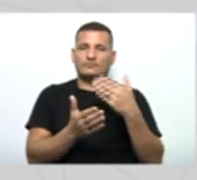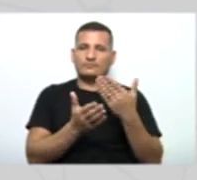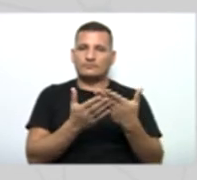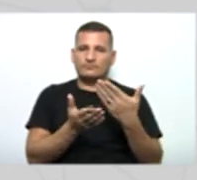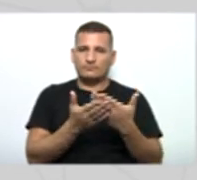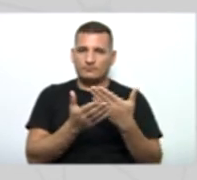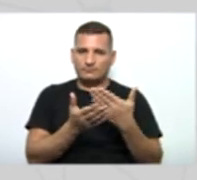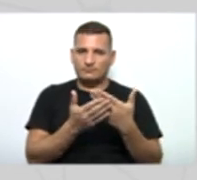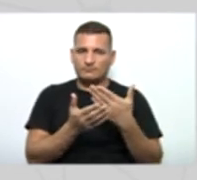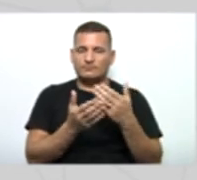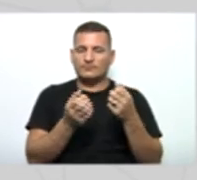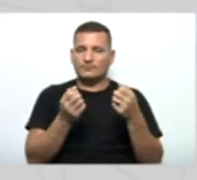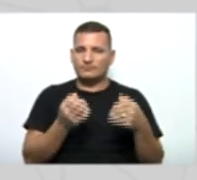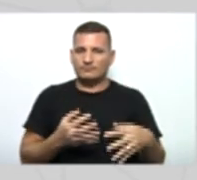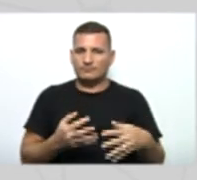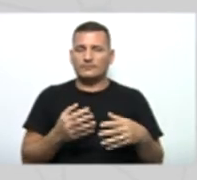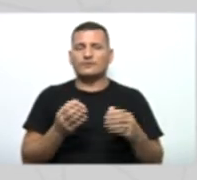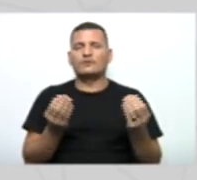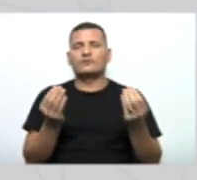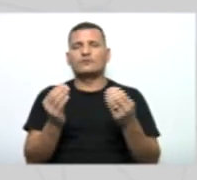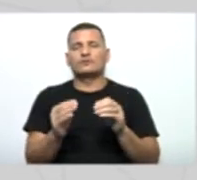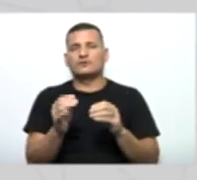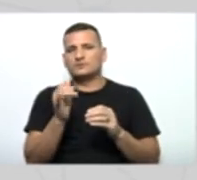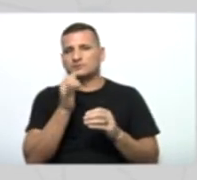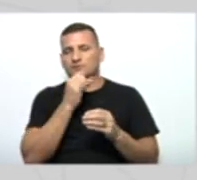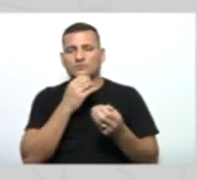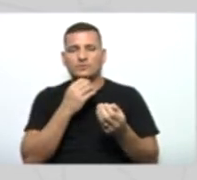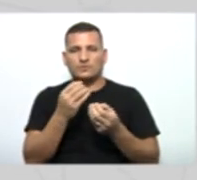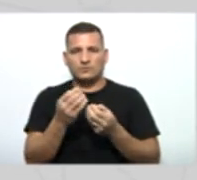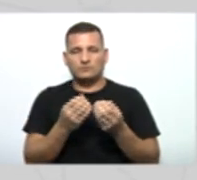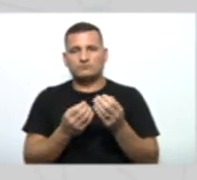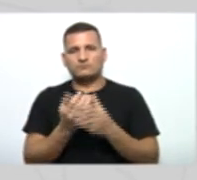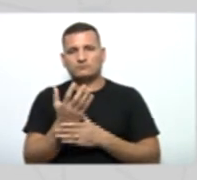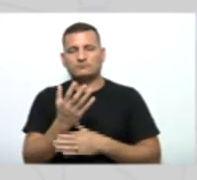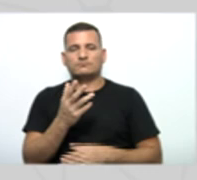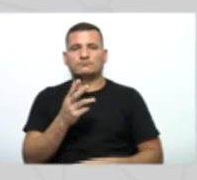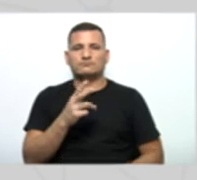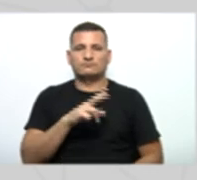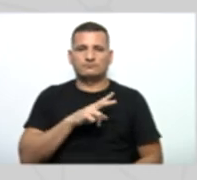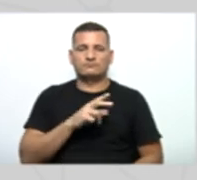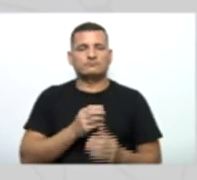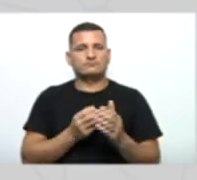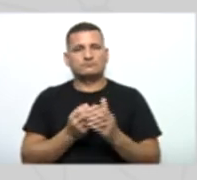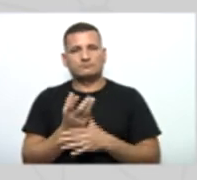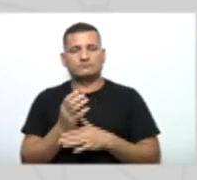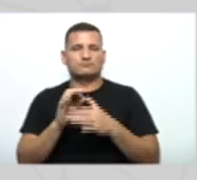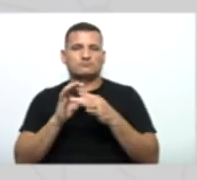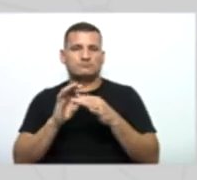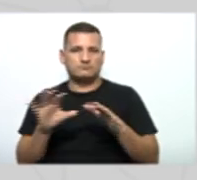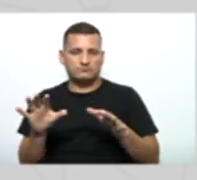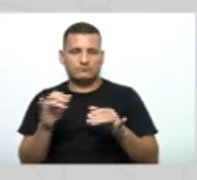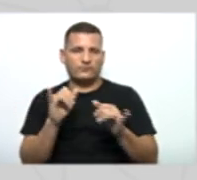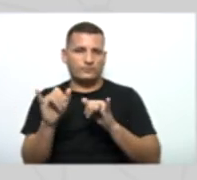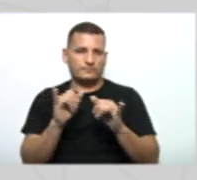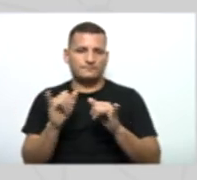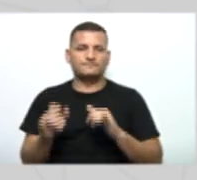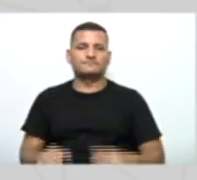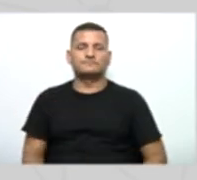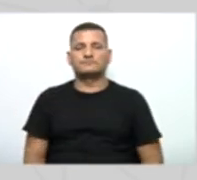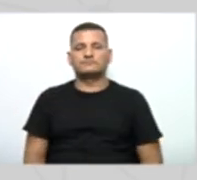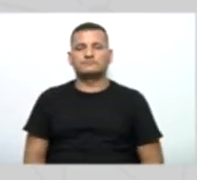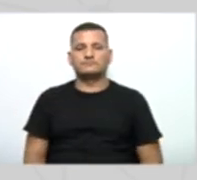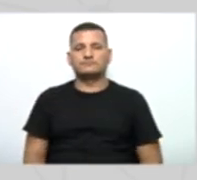deu exemplo de como criamos um atributo público e outro privado. Para isso, pessoal, eu vou apagar aqui a resposta que a